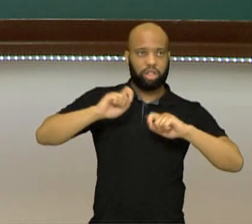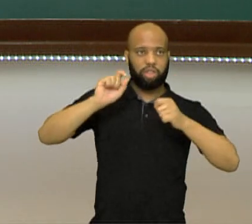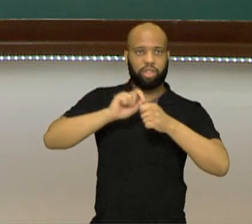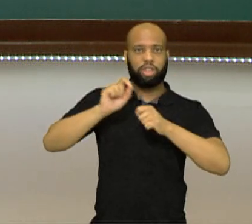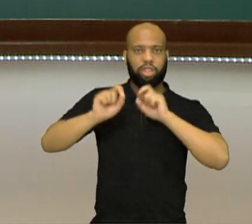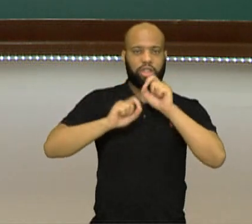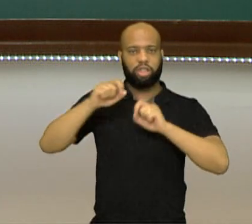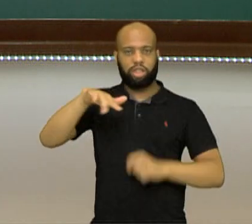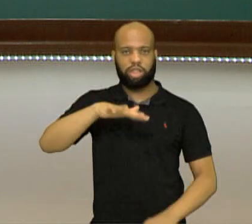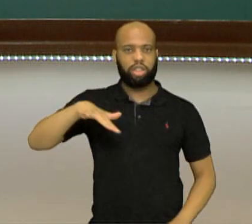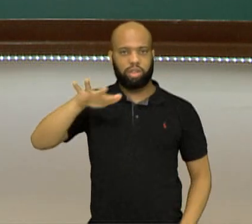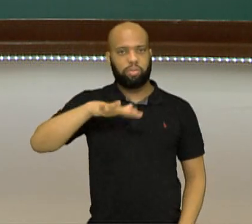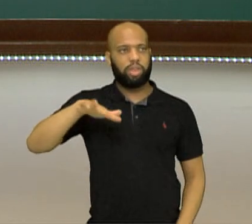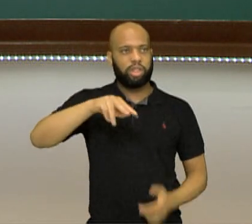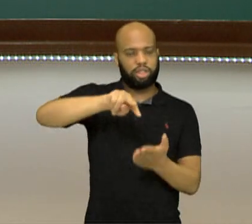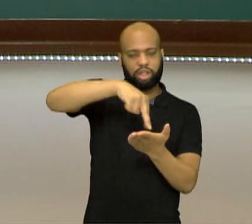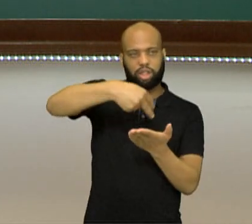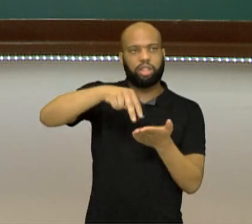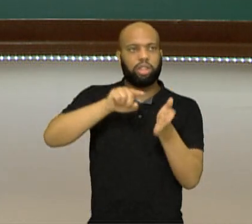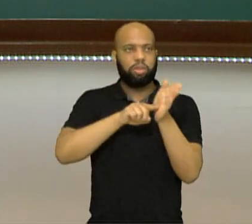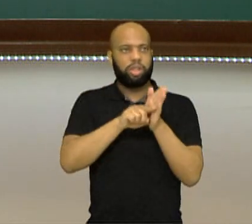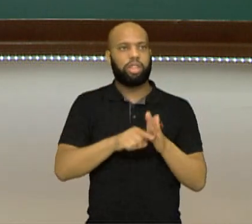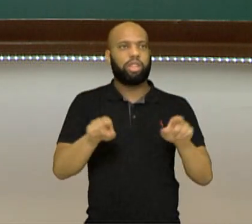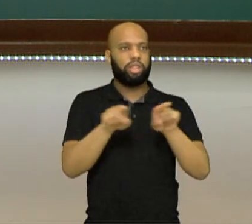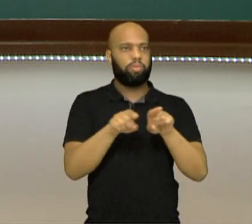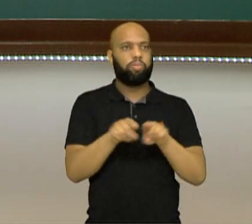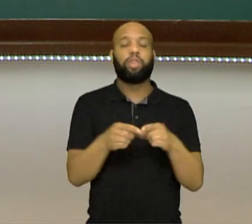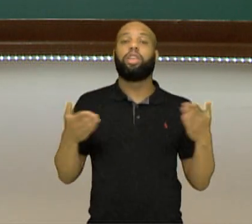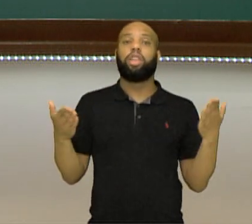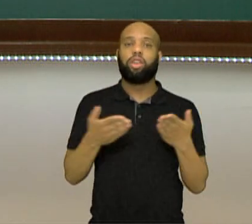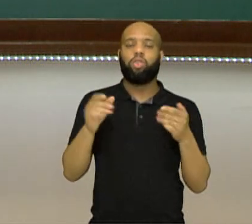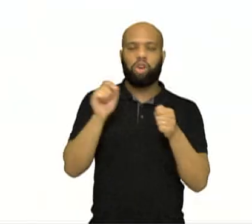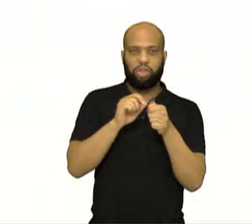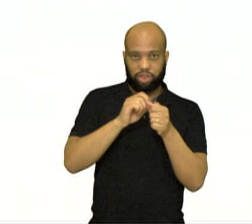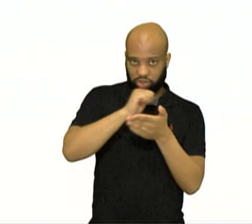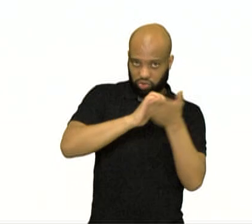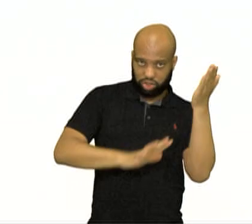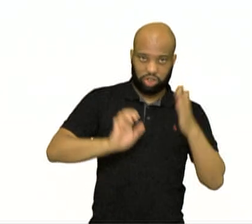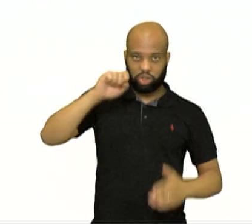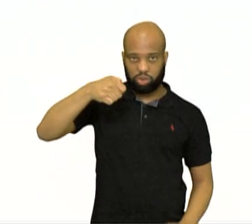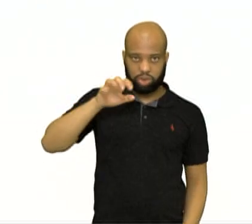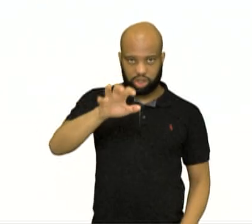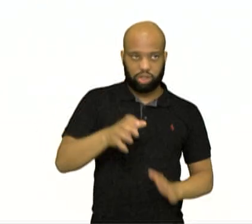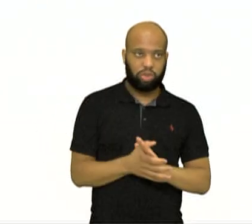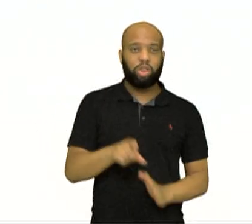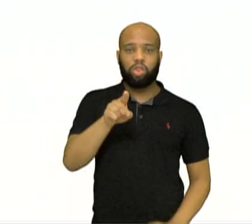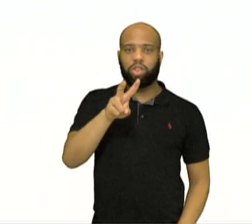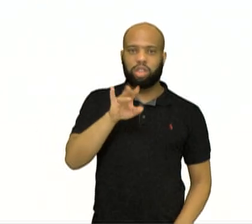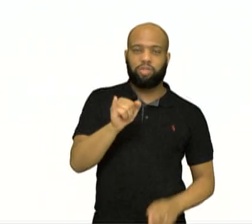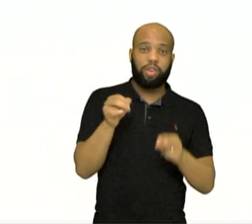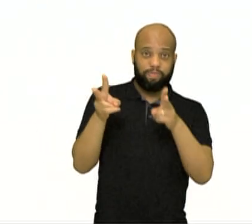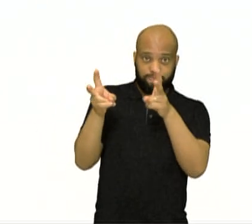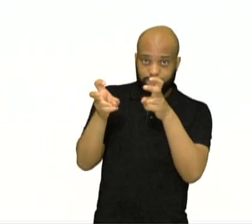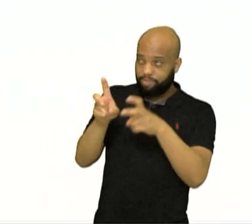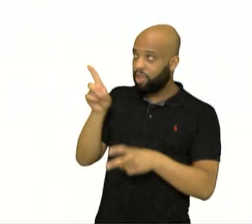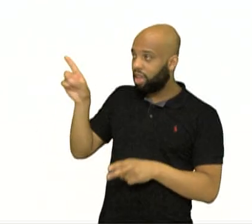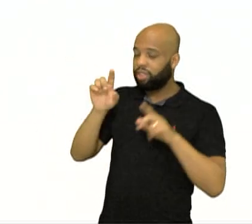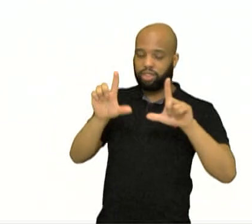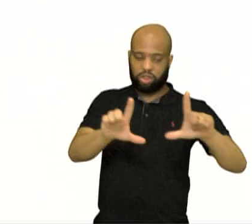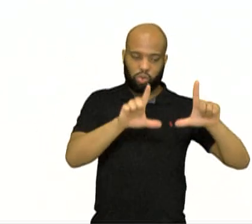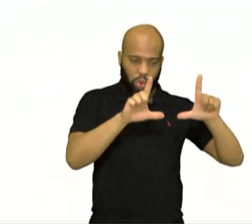para o espaço da dança e transformar em pesquisa. Vamos então fazer uma atividade? Ao observar e analisar as obras, como